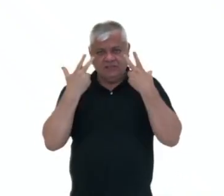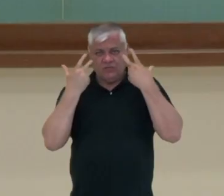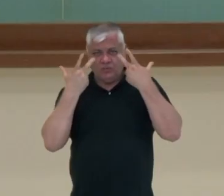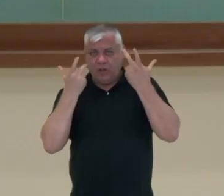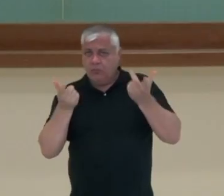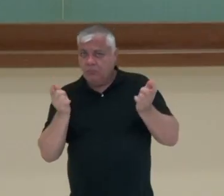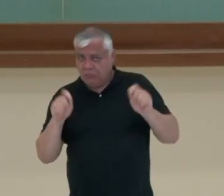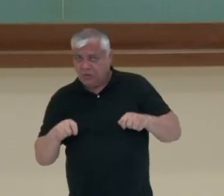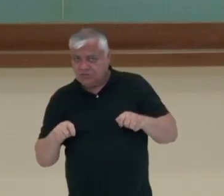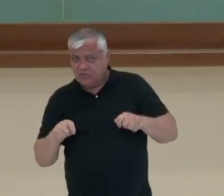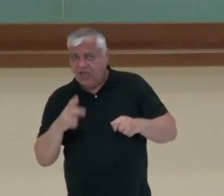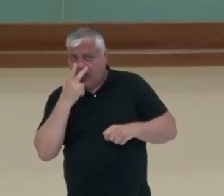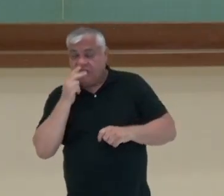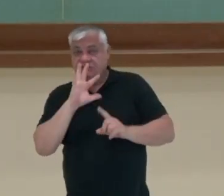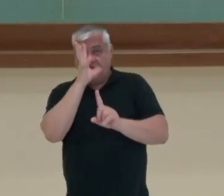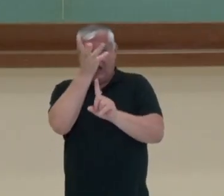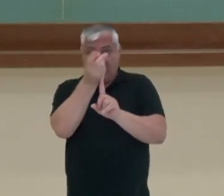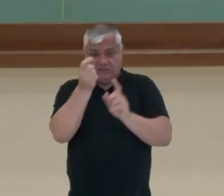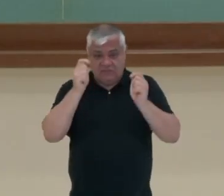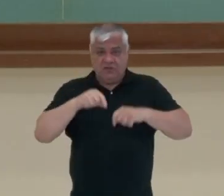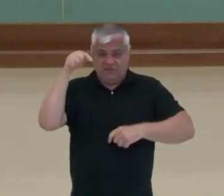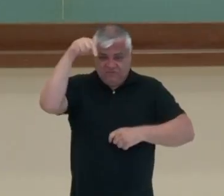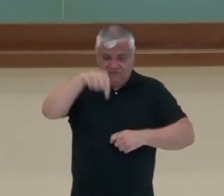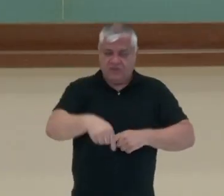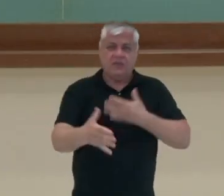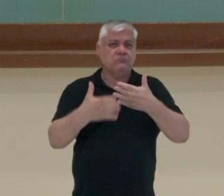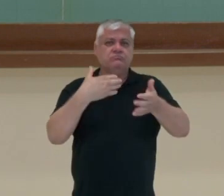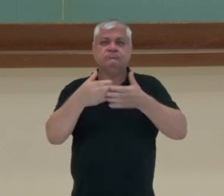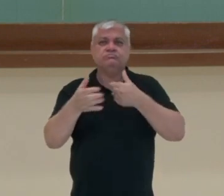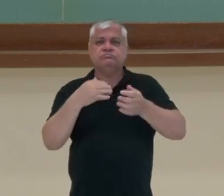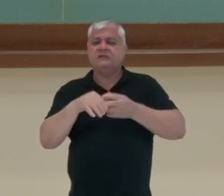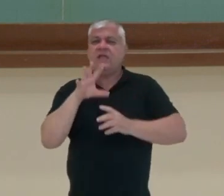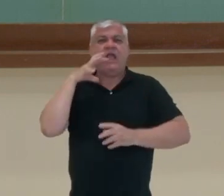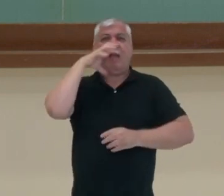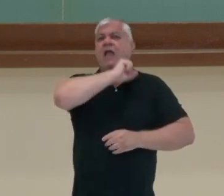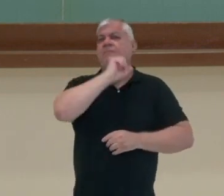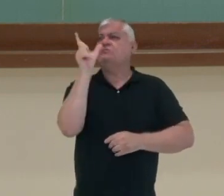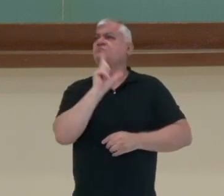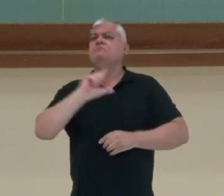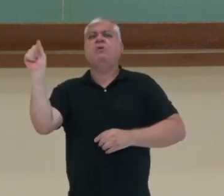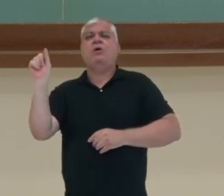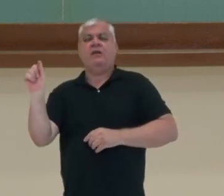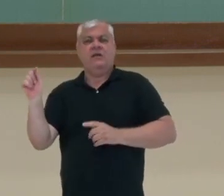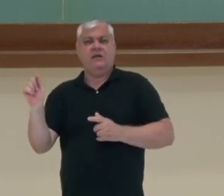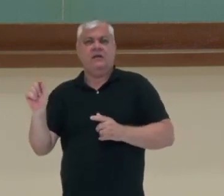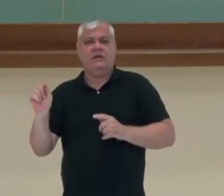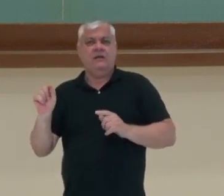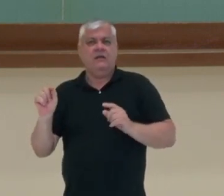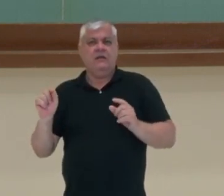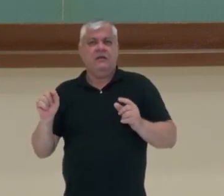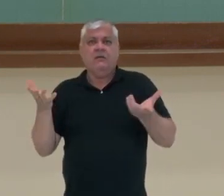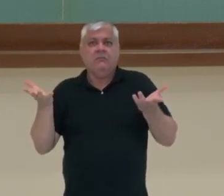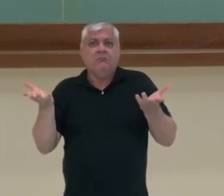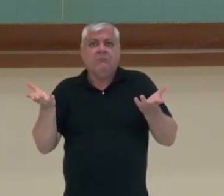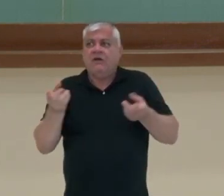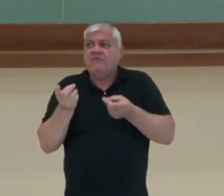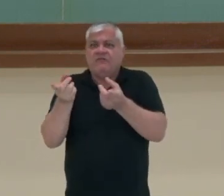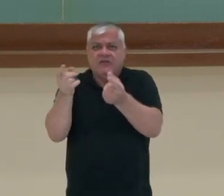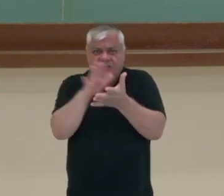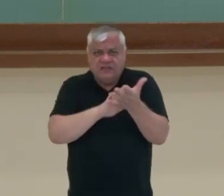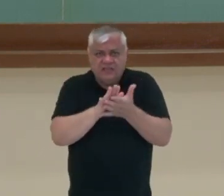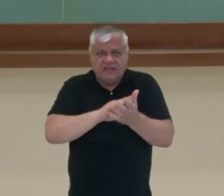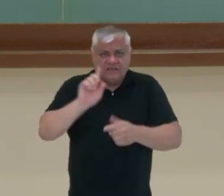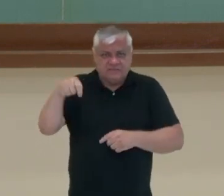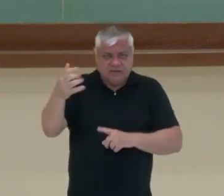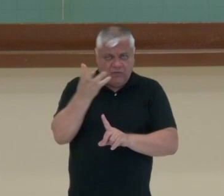comercial? Vocês acham que a arte ela pode vir aqui, fazer alguma coisa, rapidamente sair e ela ser uma coisa que não seja vendida, pode ser chamado isso